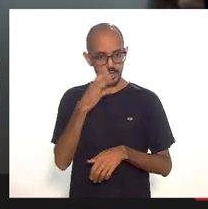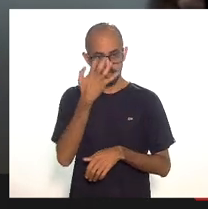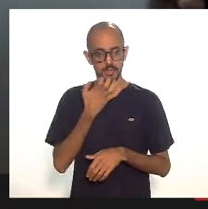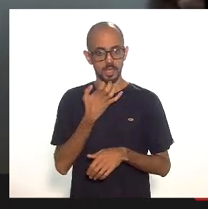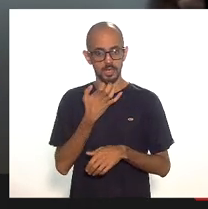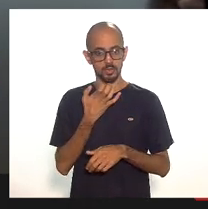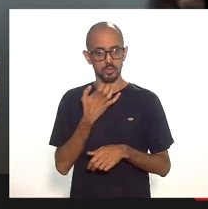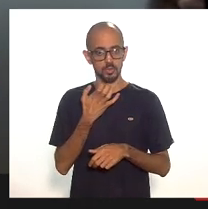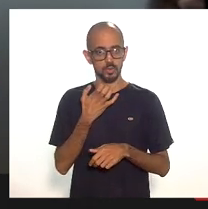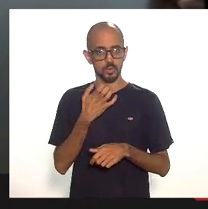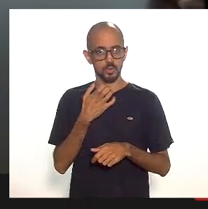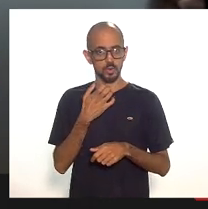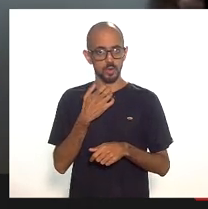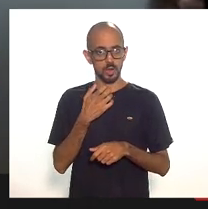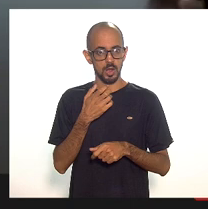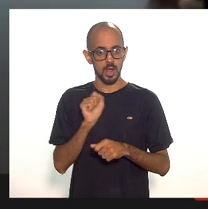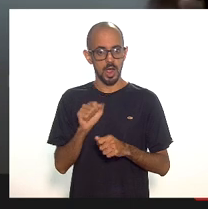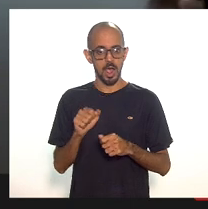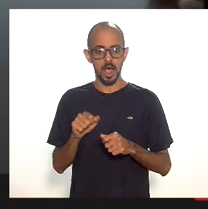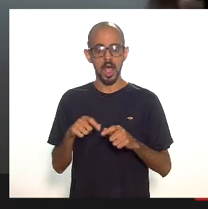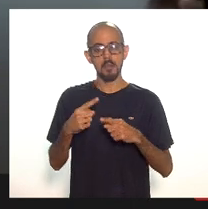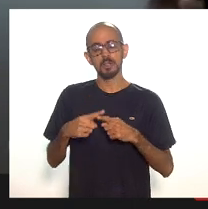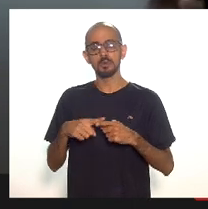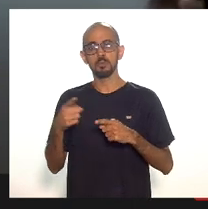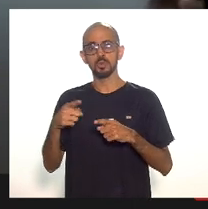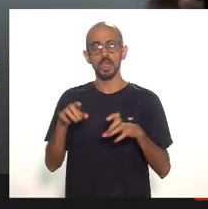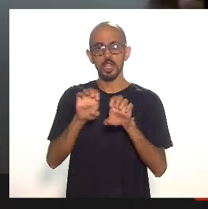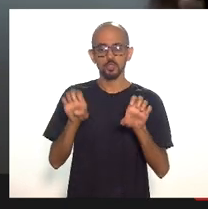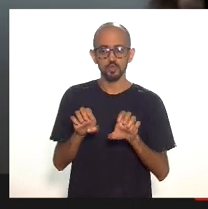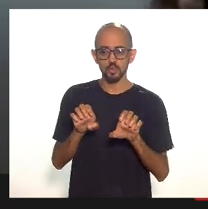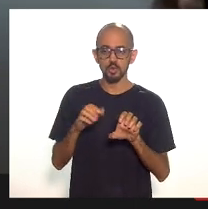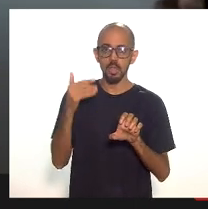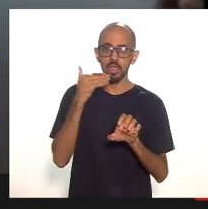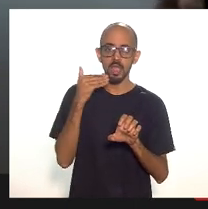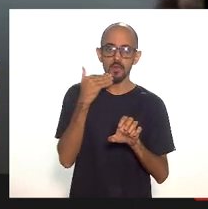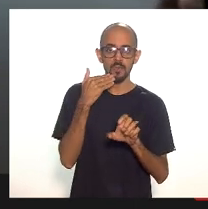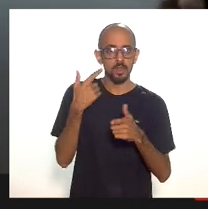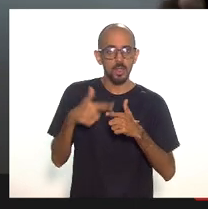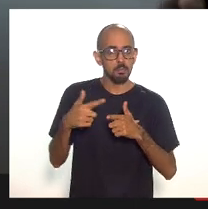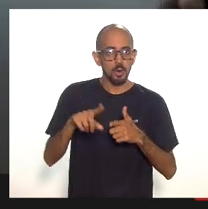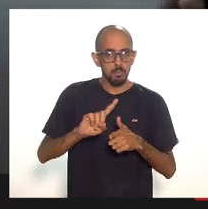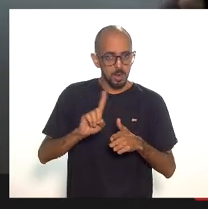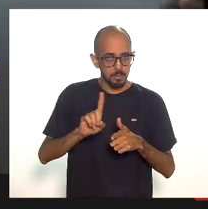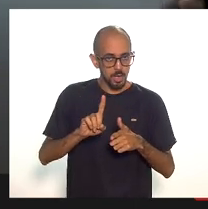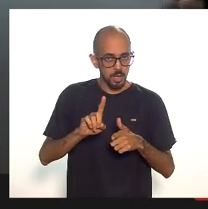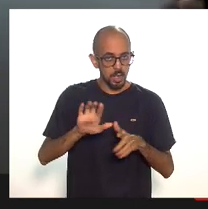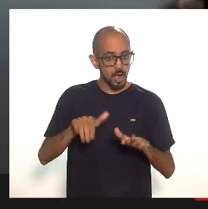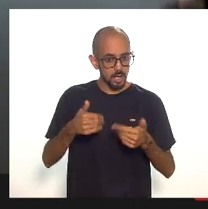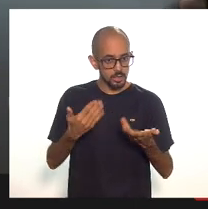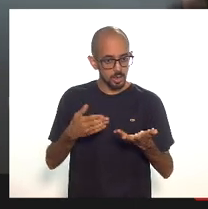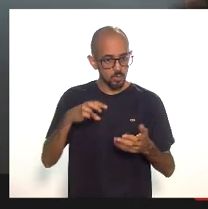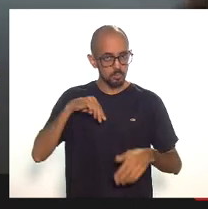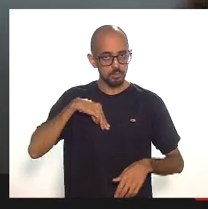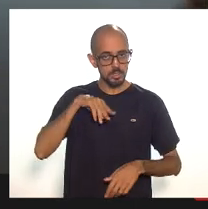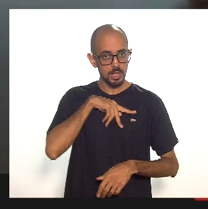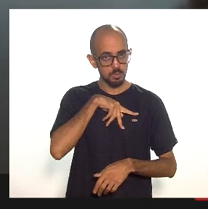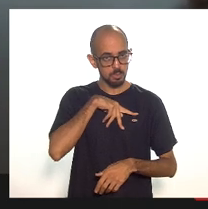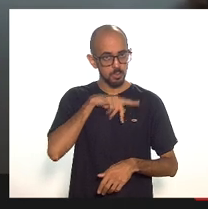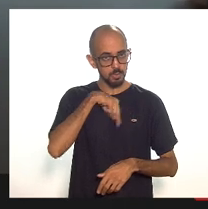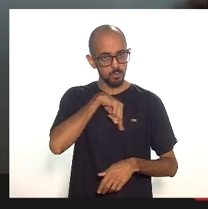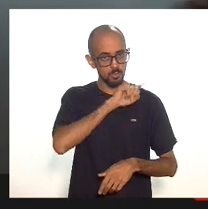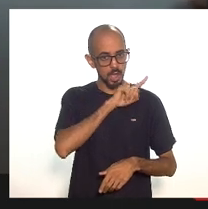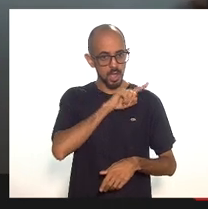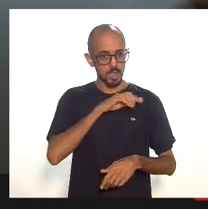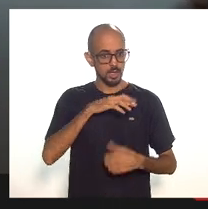A rachadura não vale para nada, pode botar todo mundo lá dentro. Então, eu estou colocando isso no Ministério Público, esse também está judicializado, e